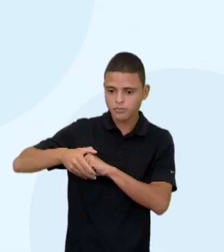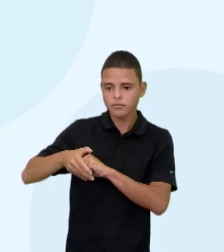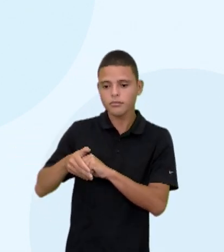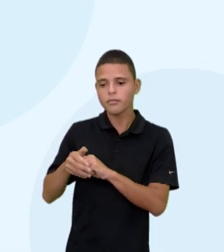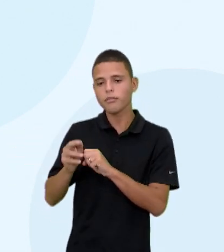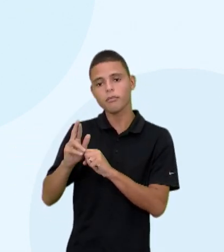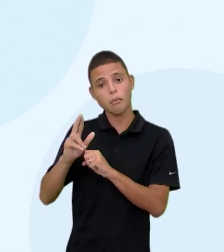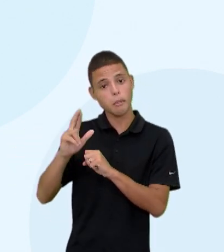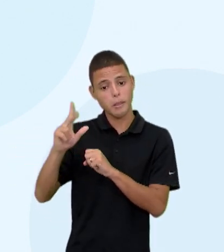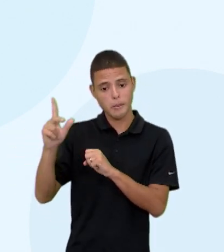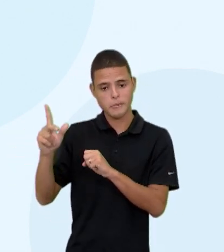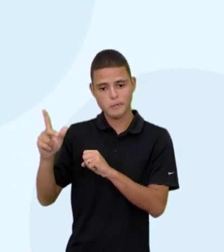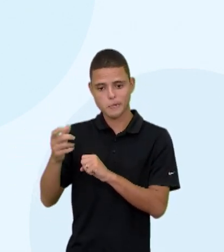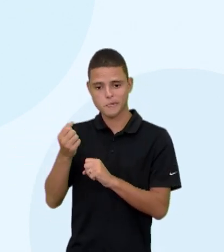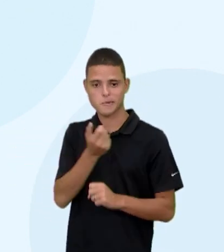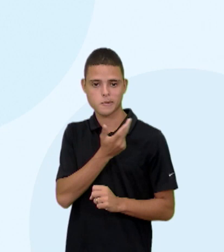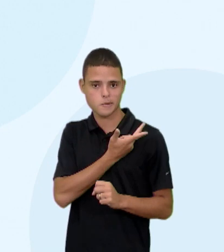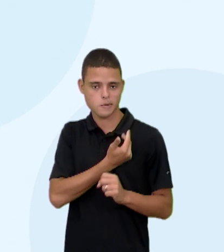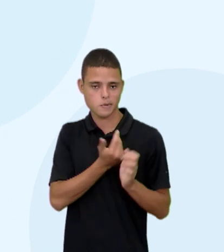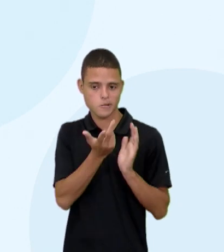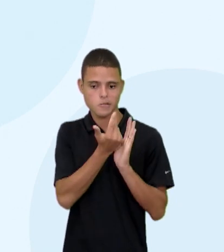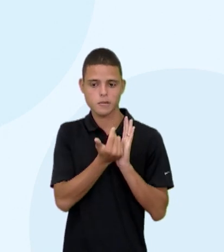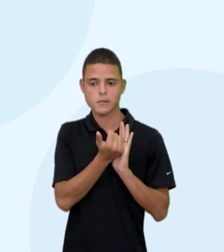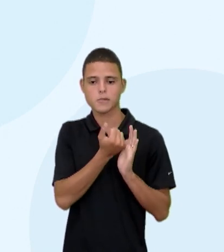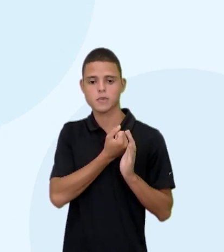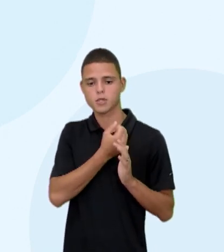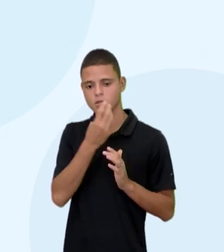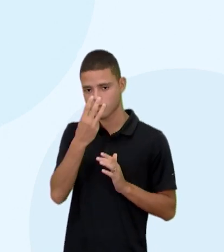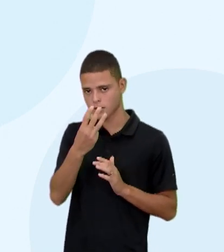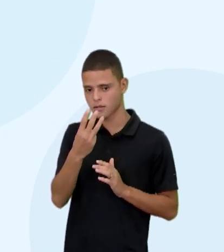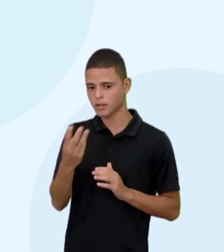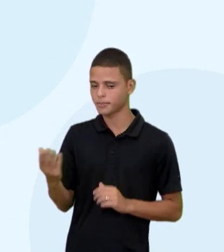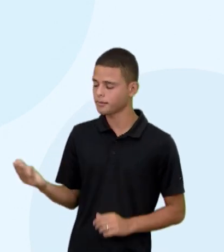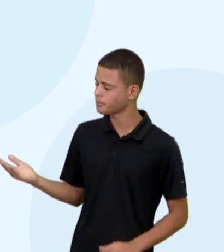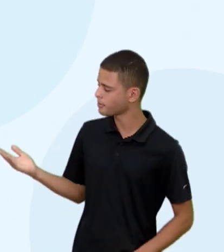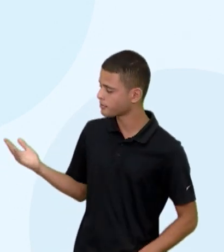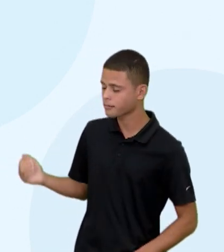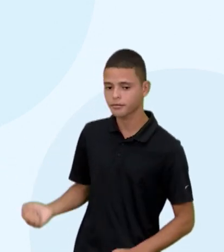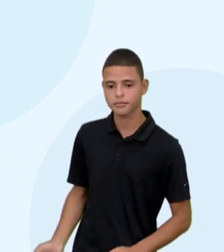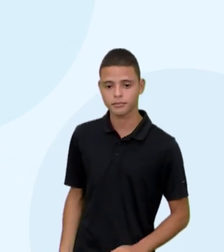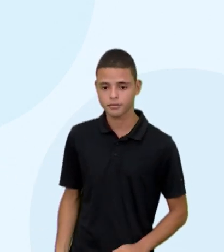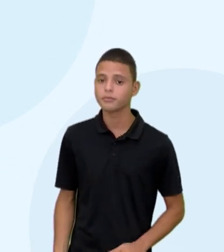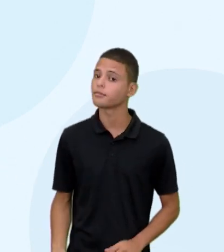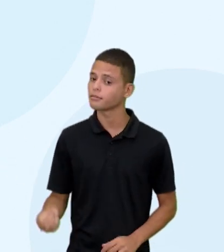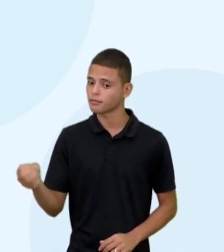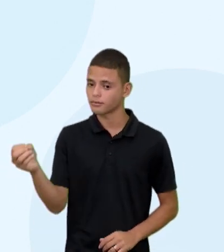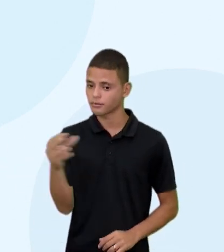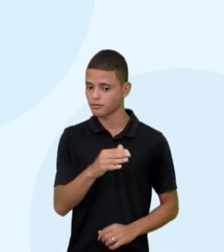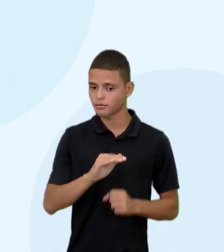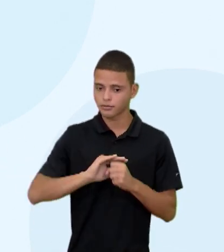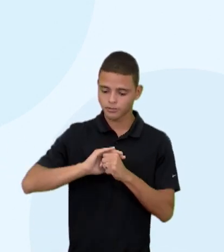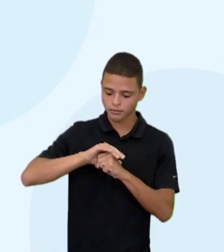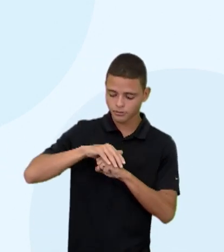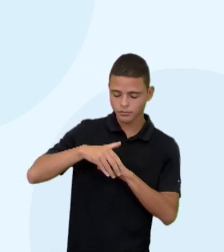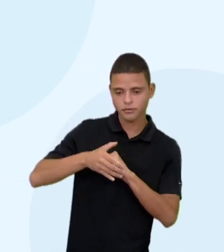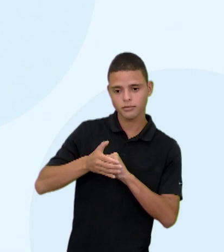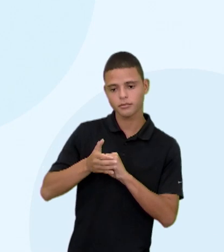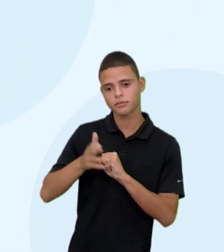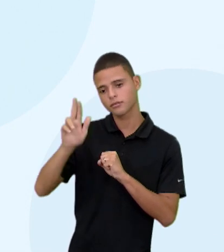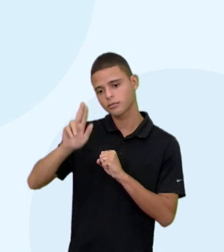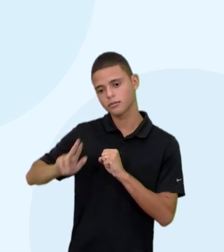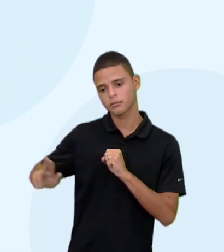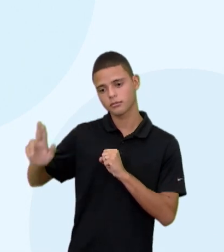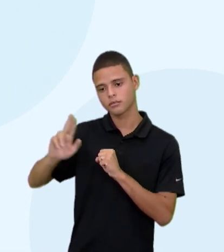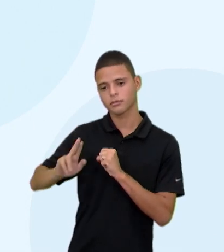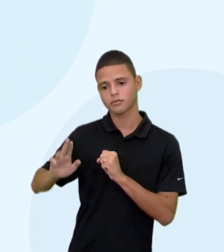diferente, mostrando aí na imagem 3. A emergência desta nova camada está sendo usada como